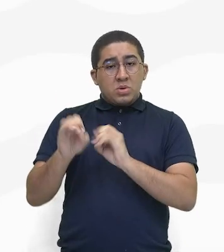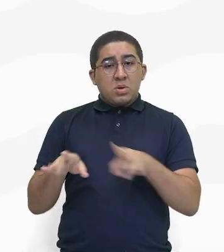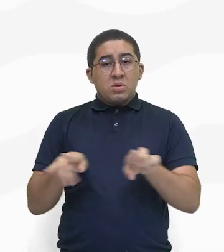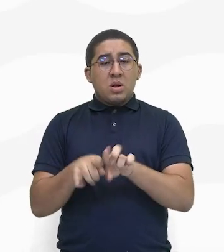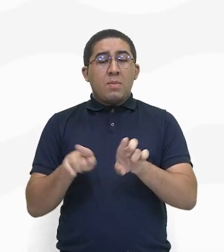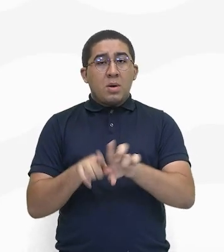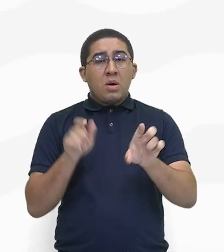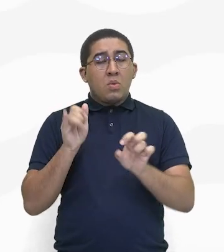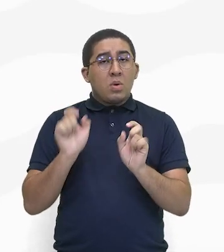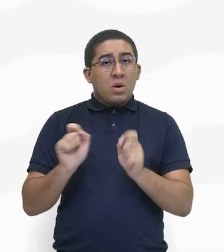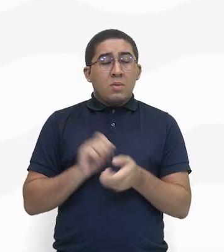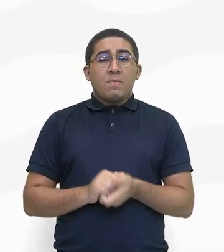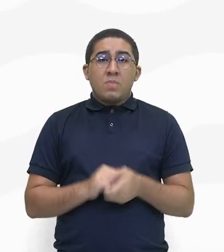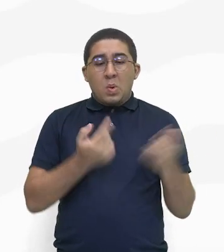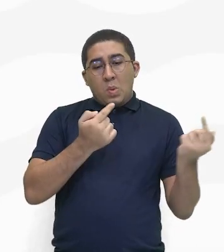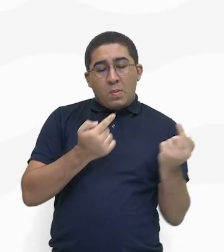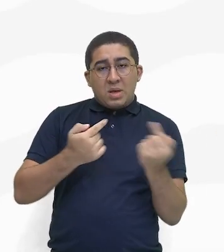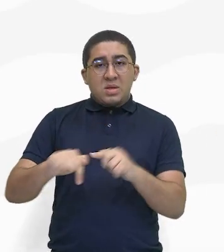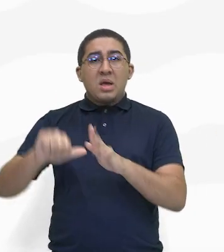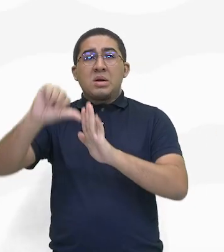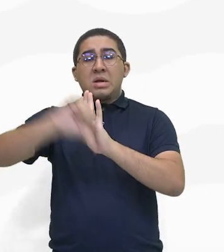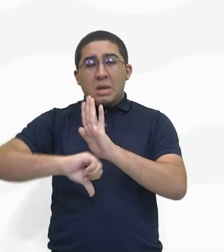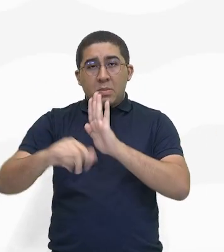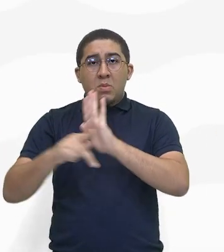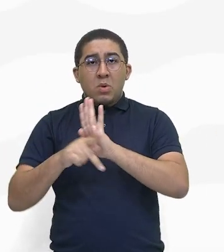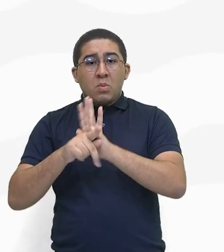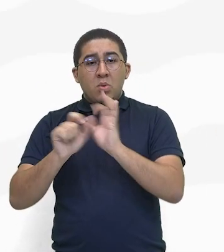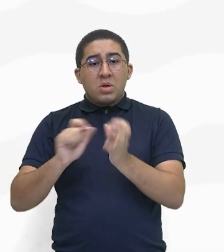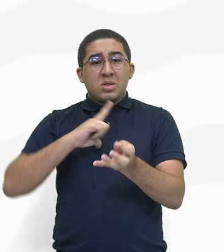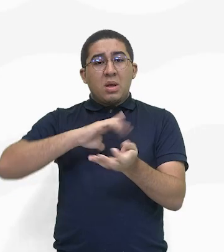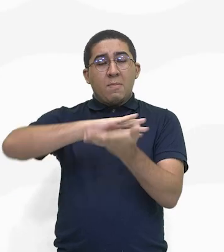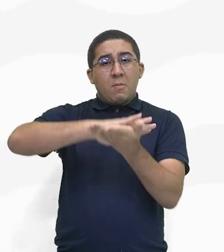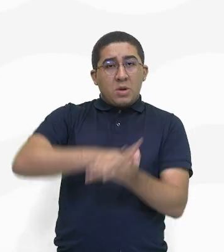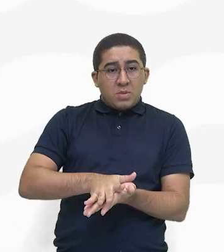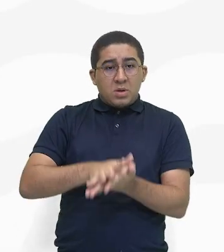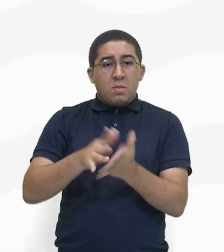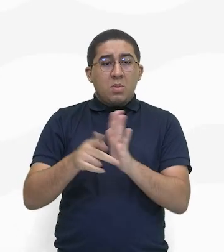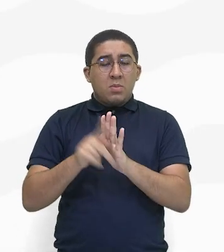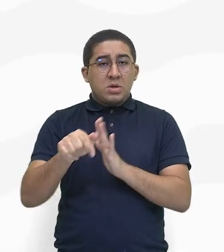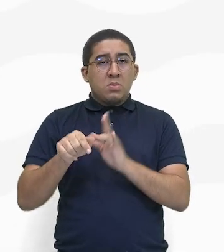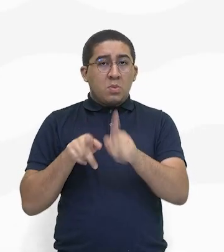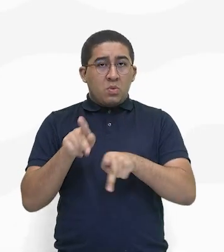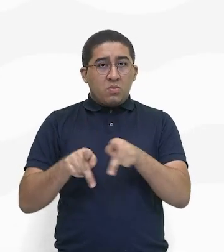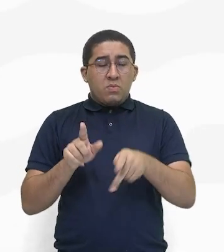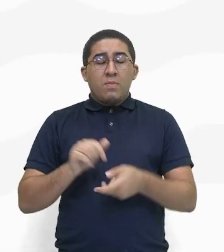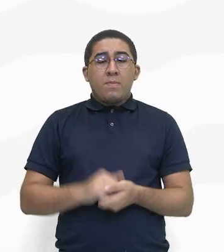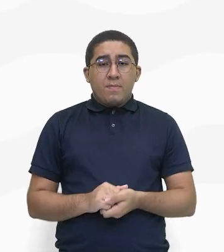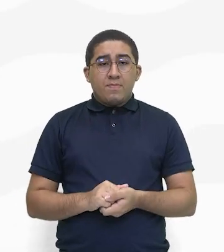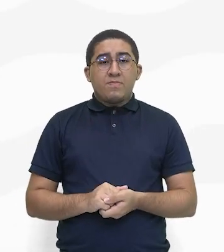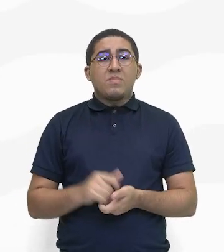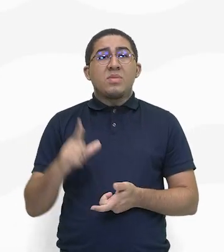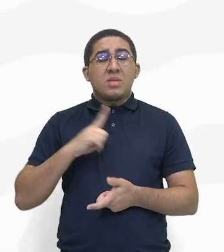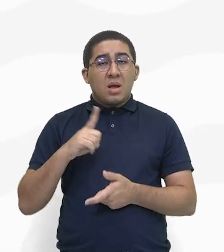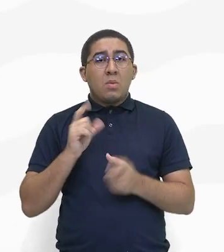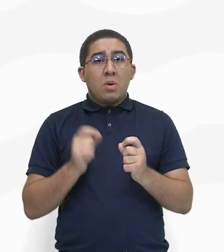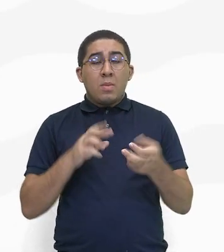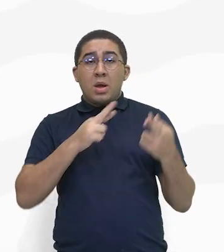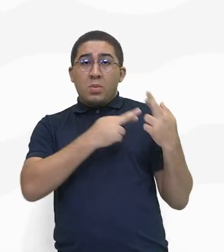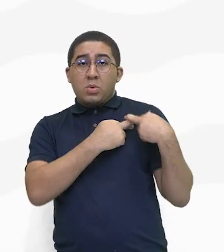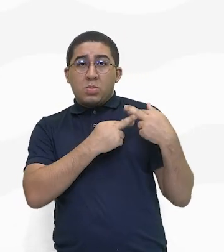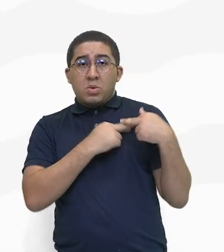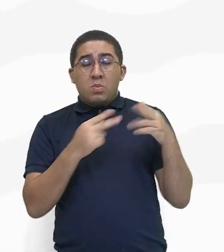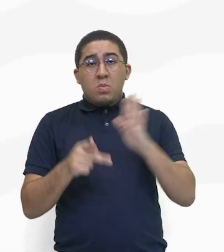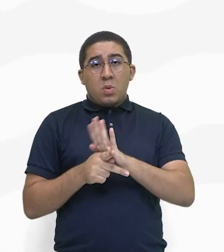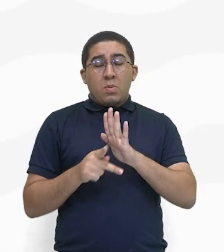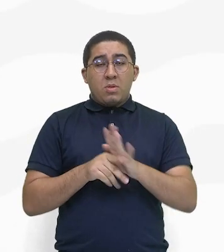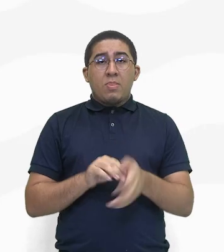busca feita pelo que o governo federal, que tem esse compromisso constitucional de atender essa população. Não é um